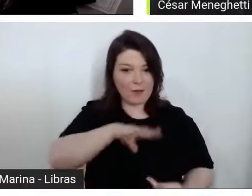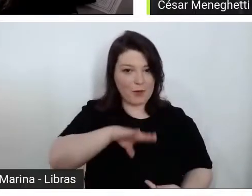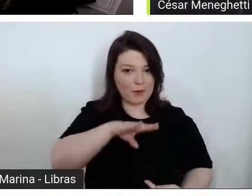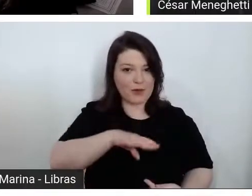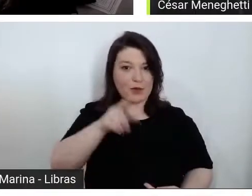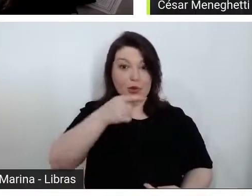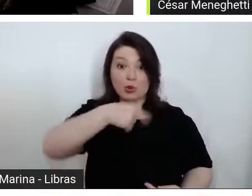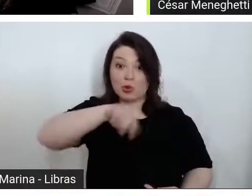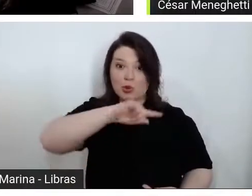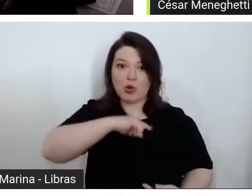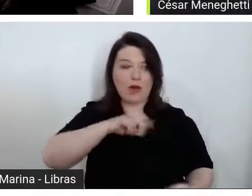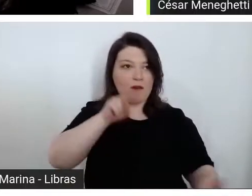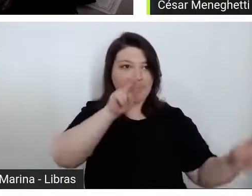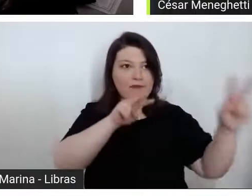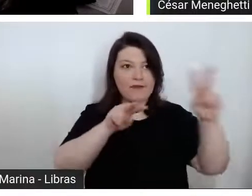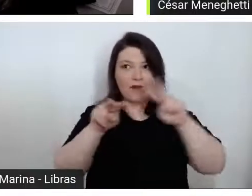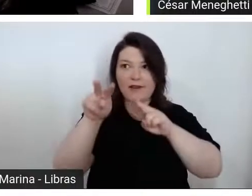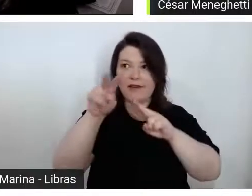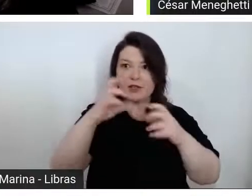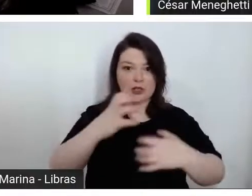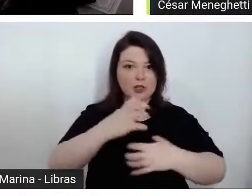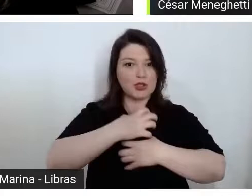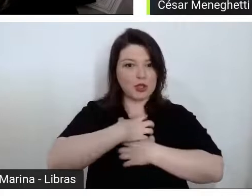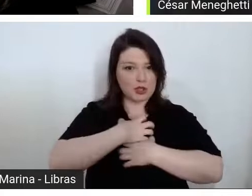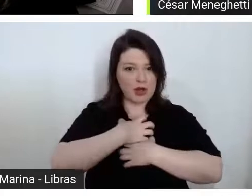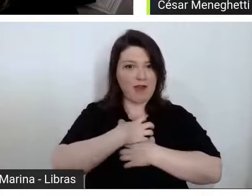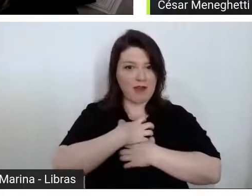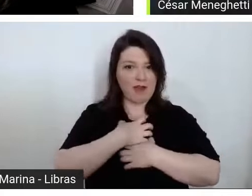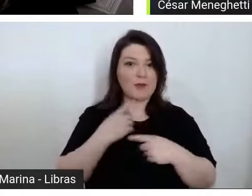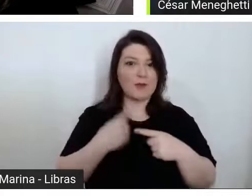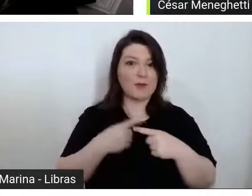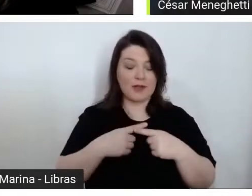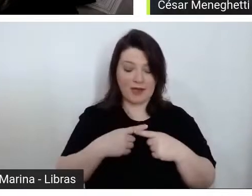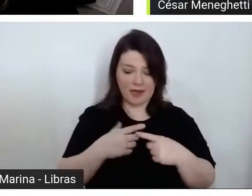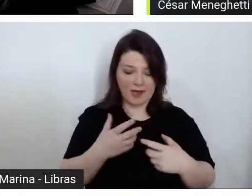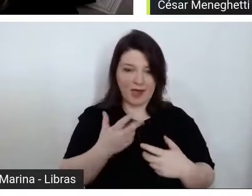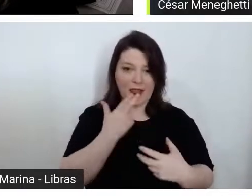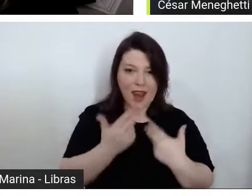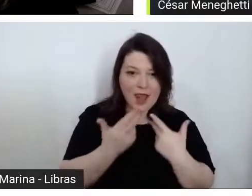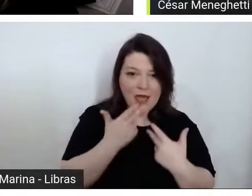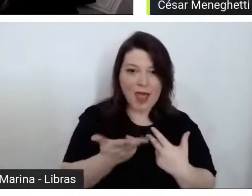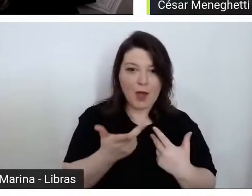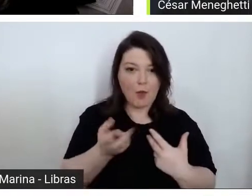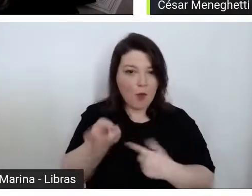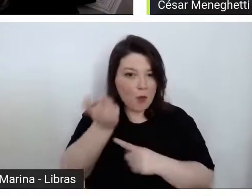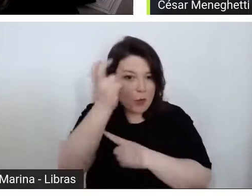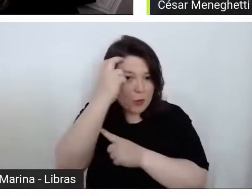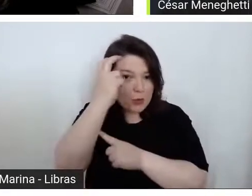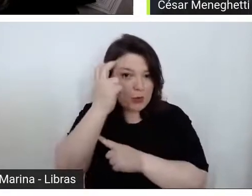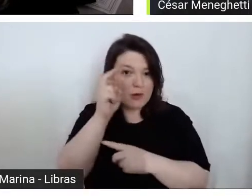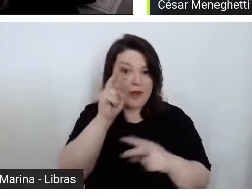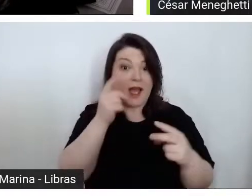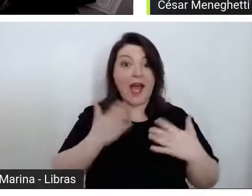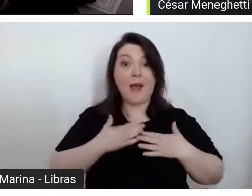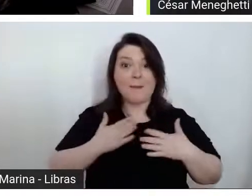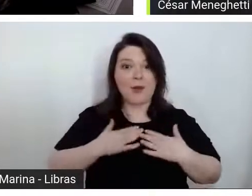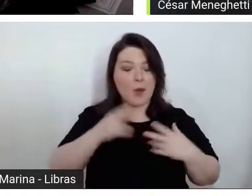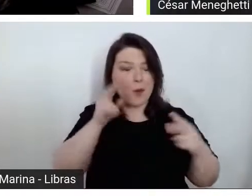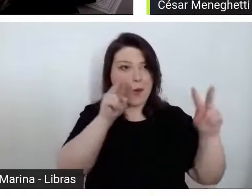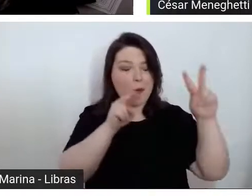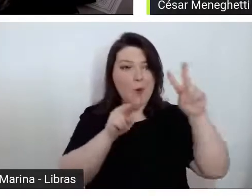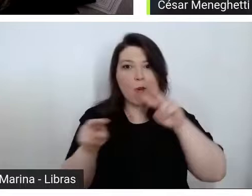visual, cultural, que é moldado através da nossa língua, da nossa cultura. Então, era um olhar,